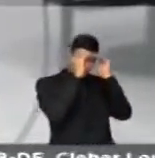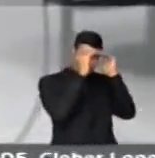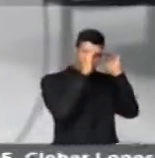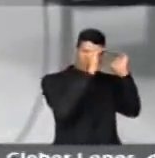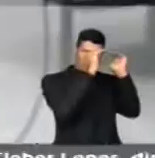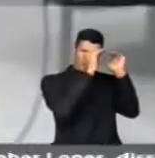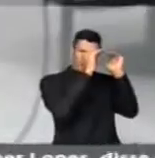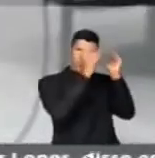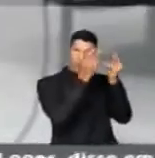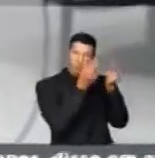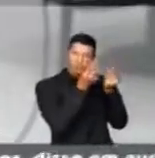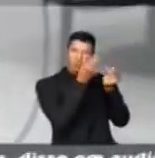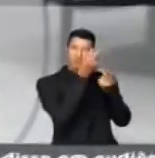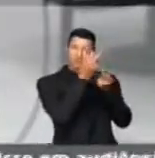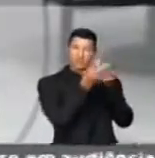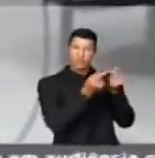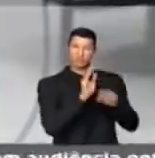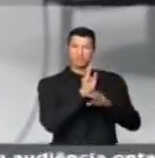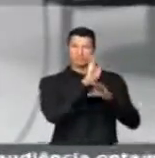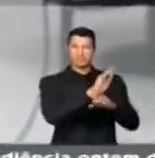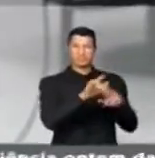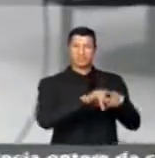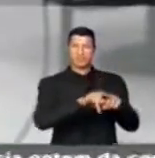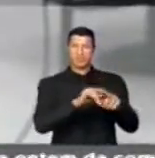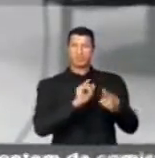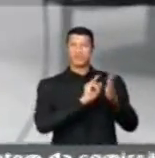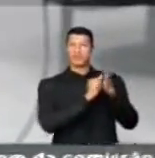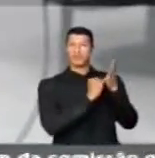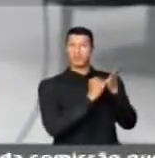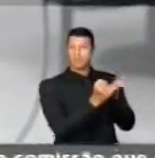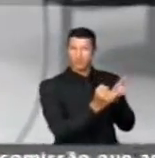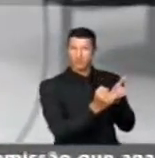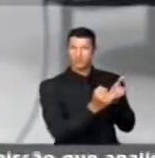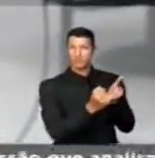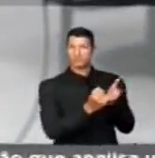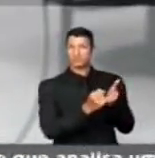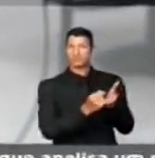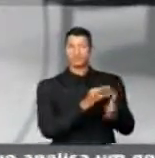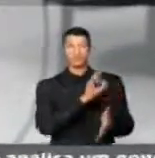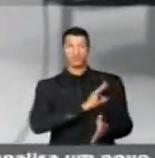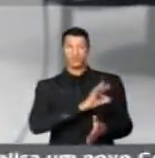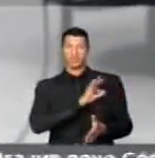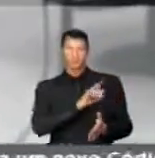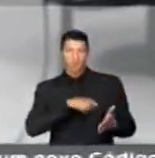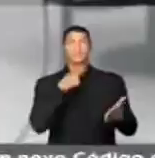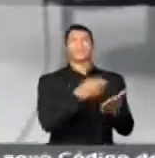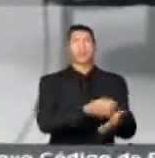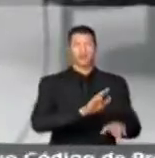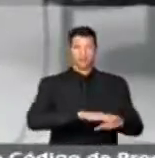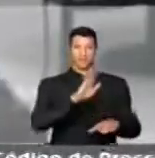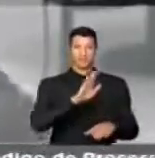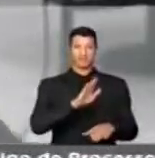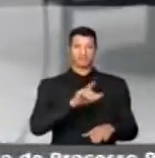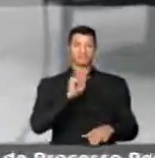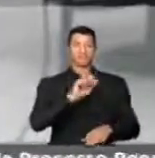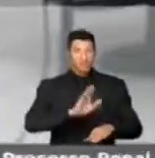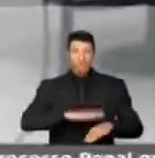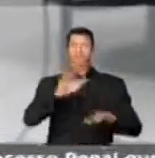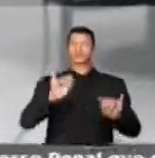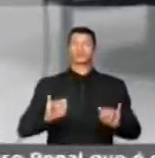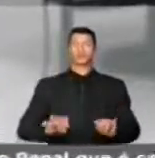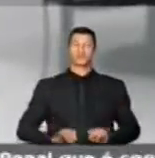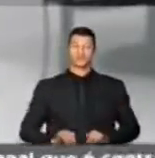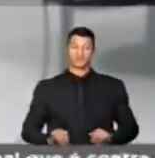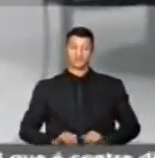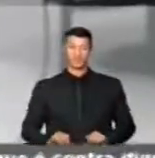do dinheiro do contribuinte e do imposto, que é o pobre, o assalariado que mais paga imposto, o que mais